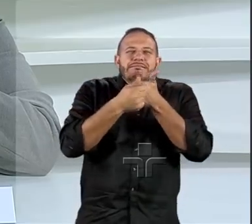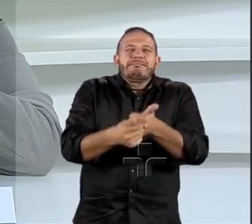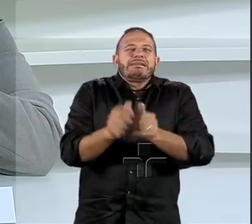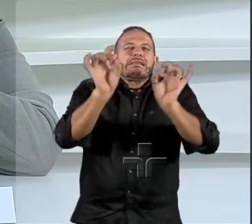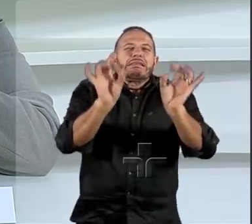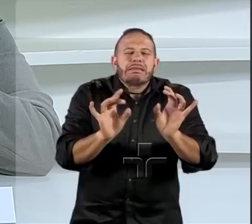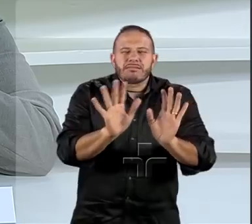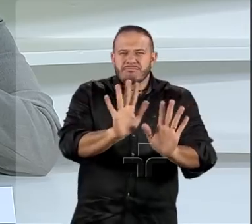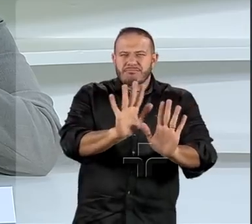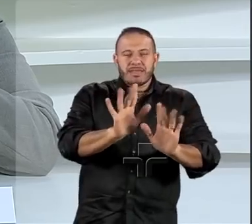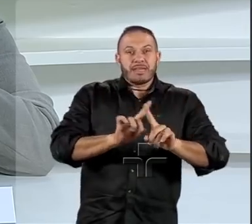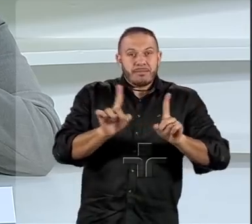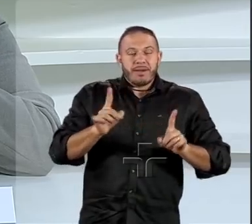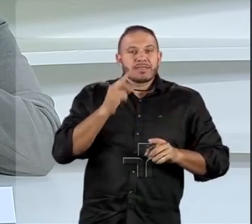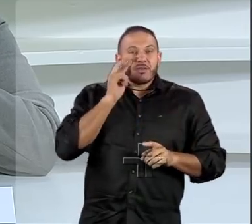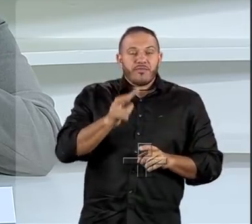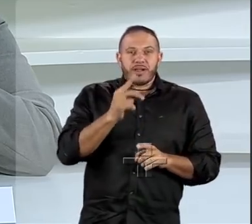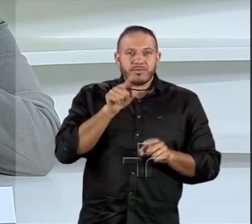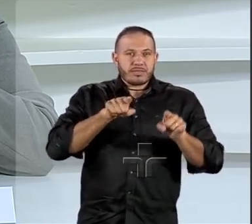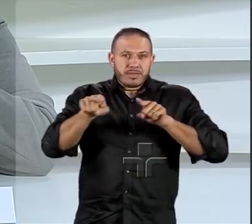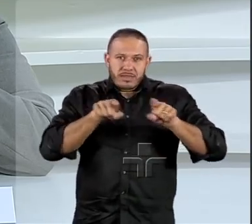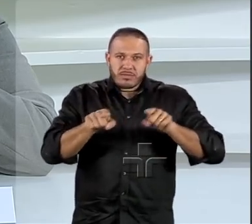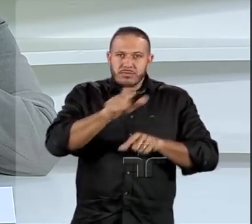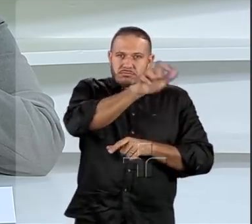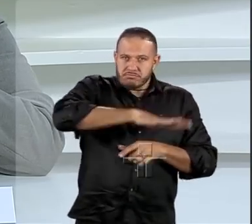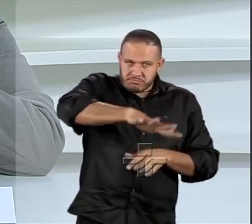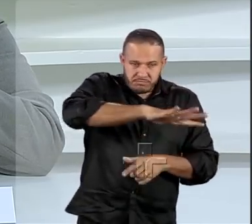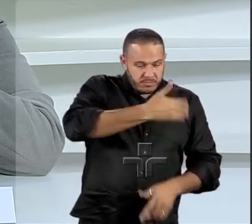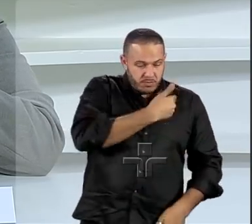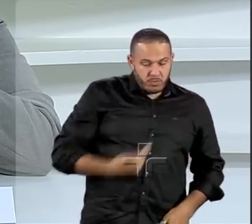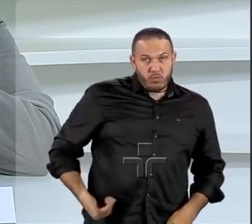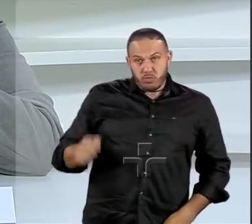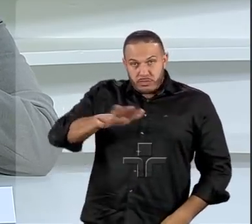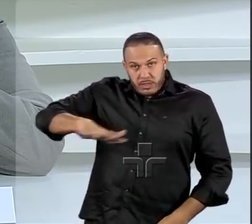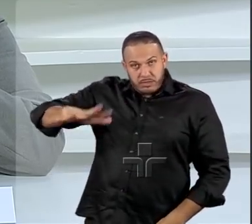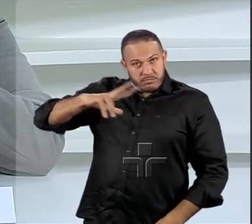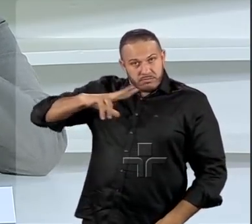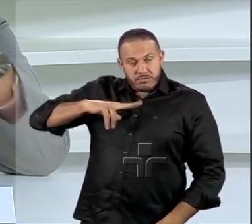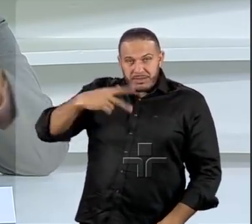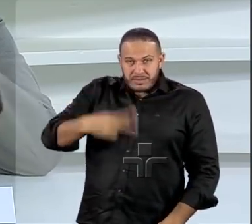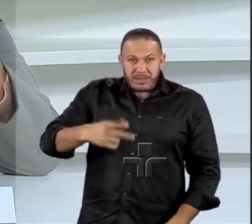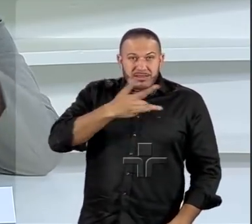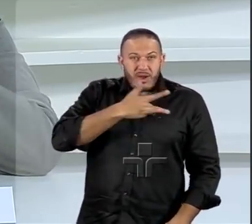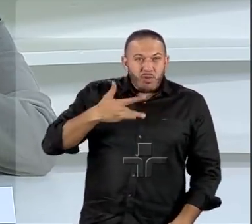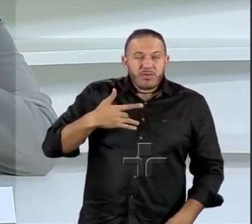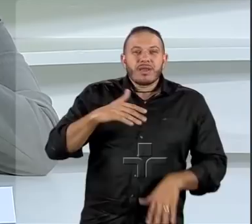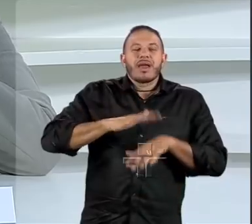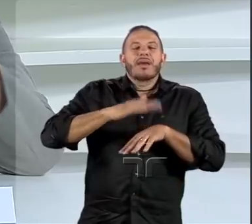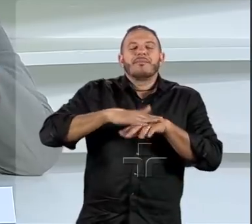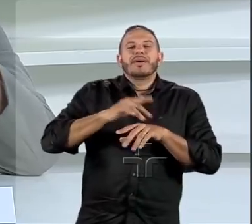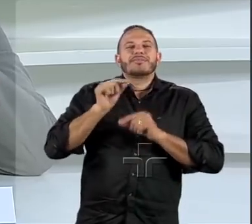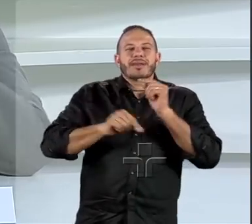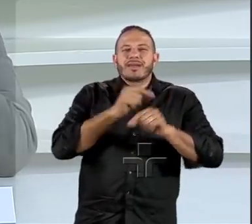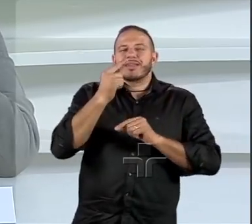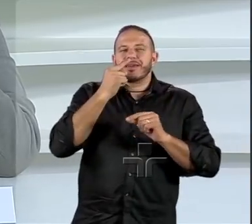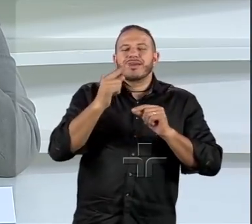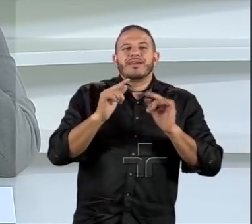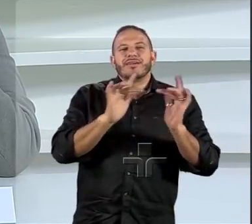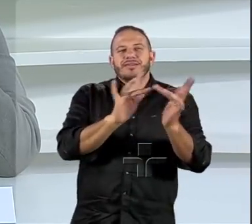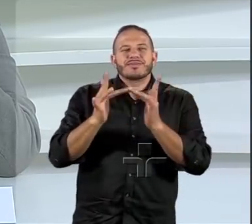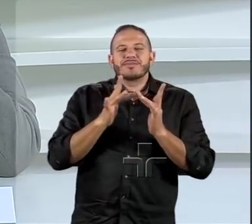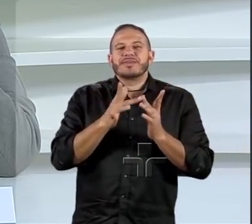daqui. Eu costumo dizer que essa relação do público e do privado na área de saúde aqui no nosso país está mais para aquele relacionamento,